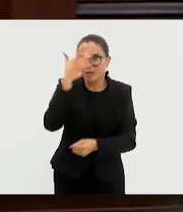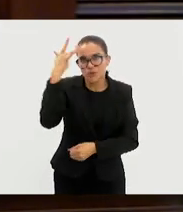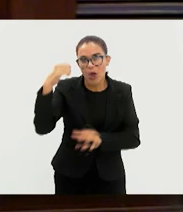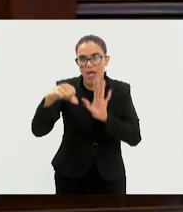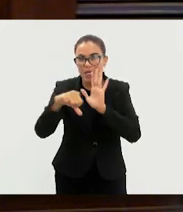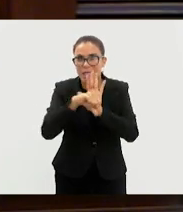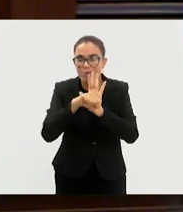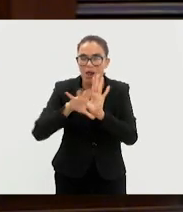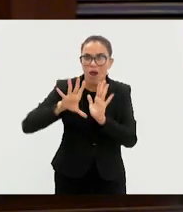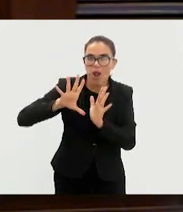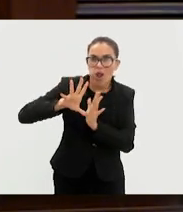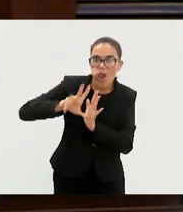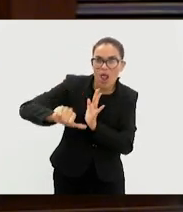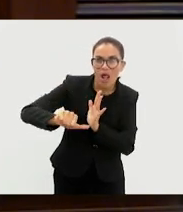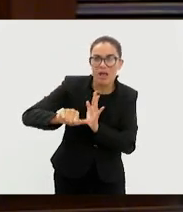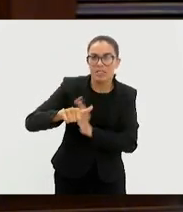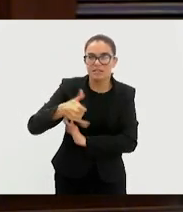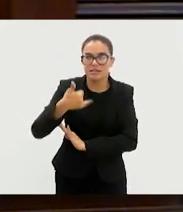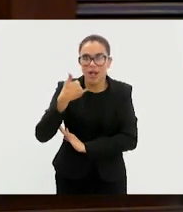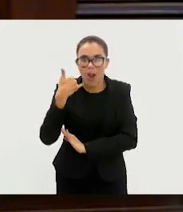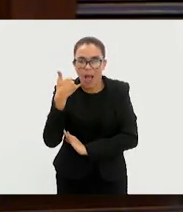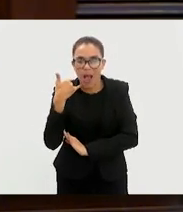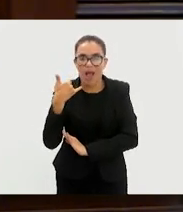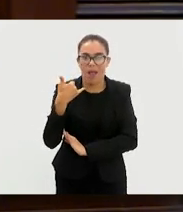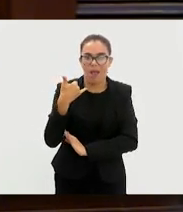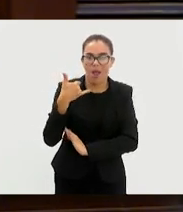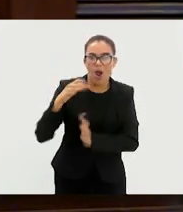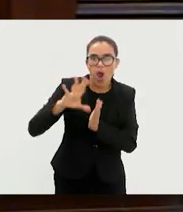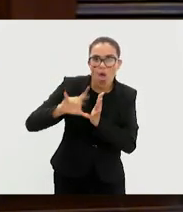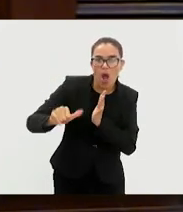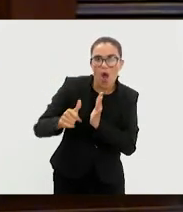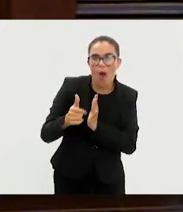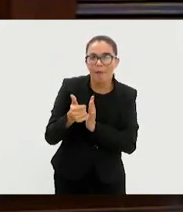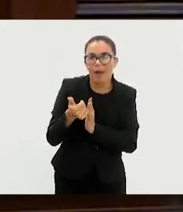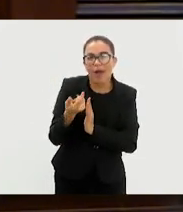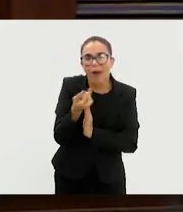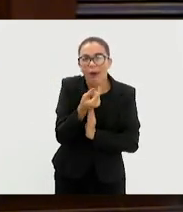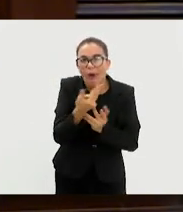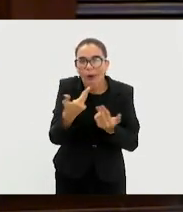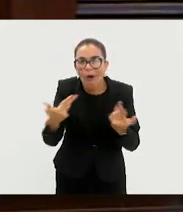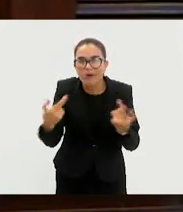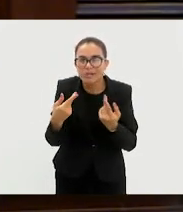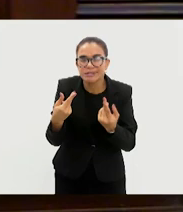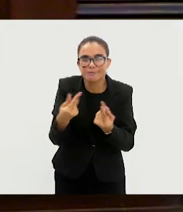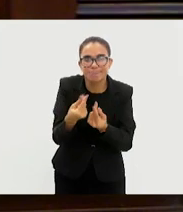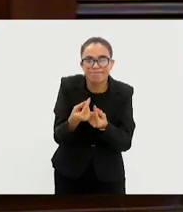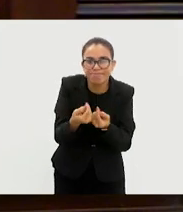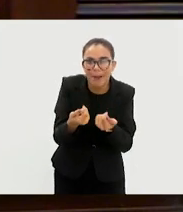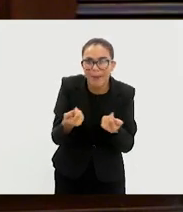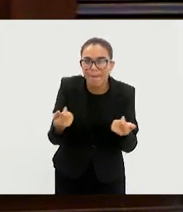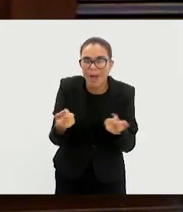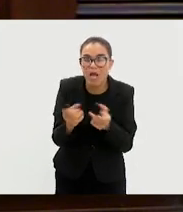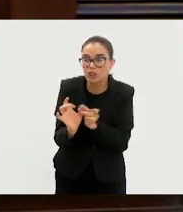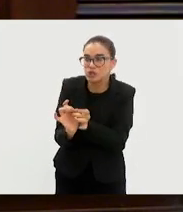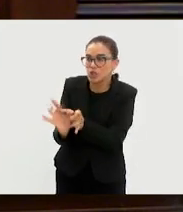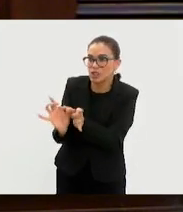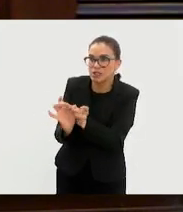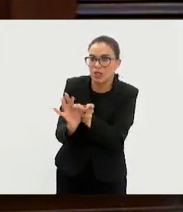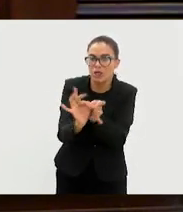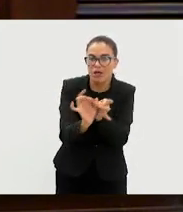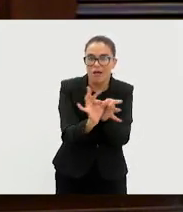furtam celulares ou pequenas coisas vão para a delegacia e são soltos na mesma hora. Não é possível.